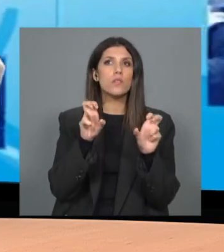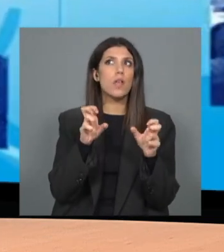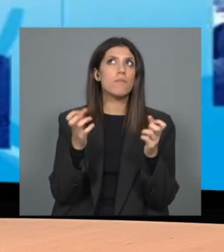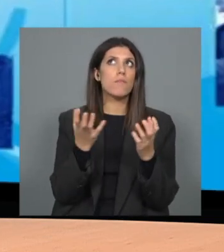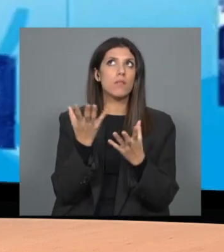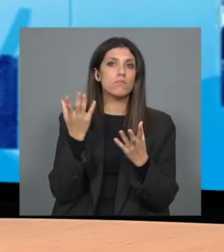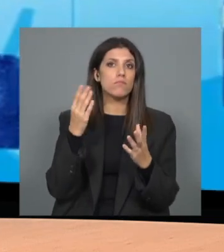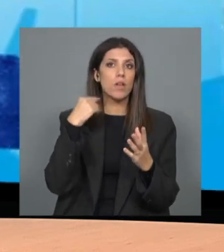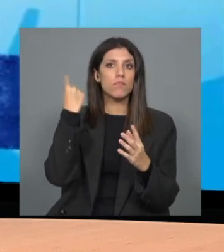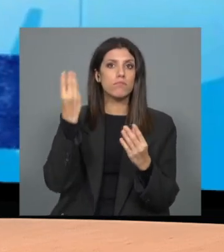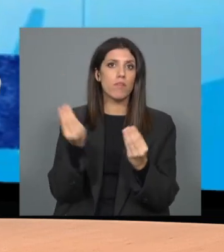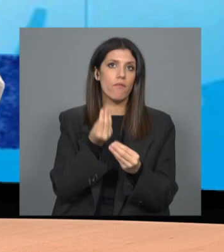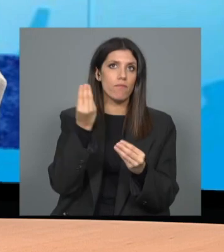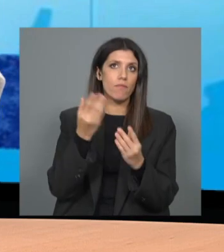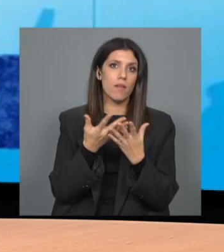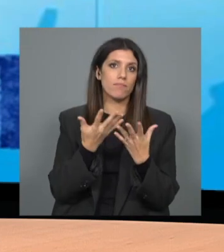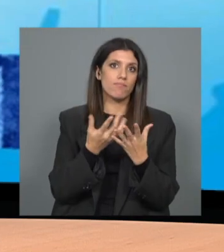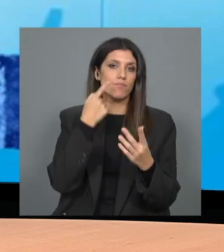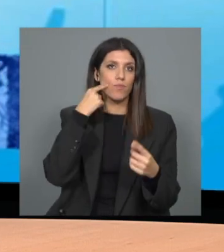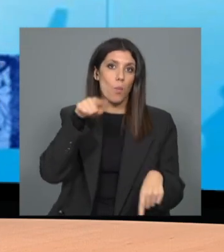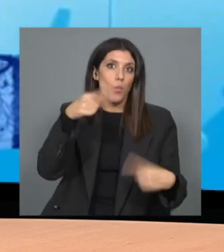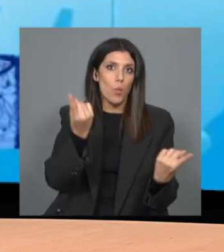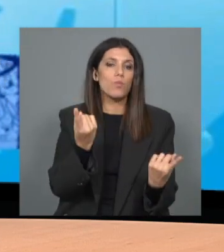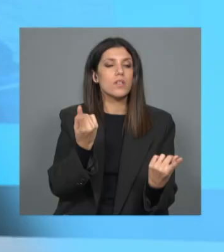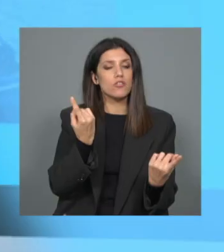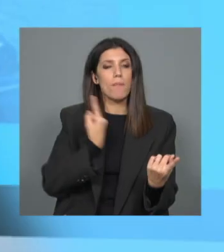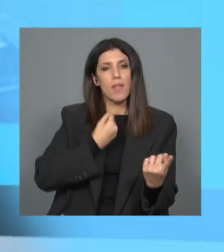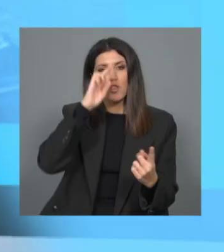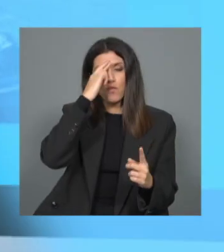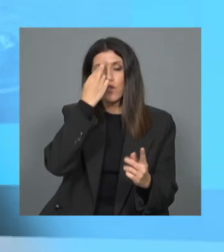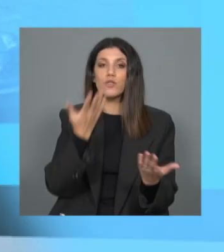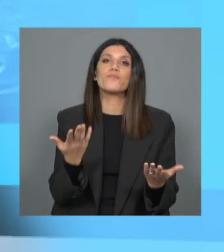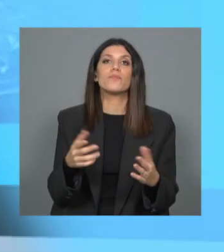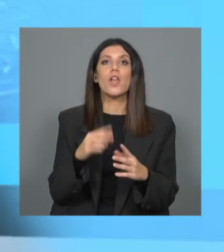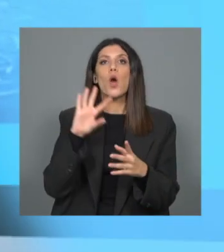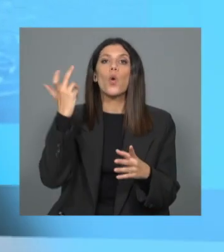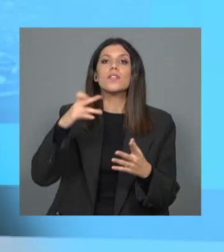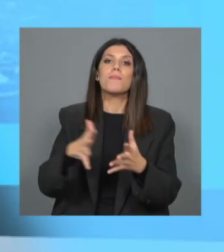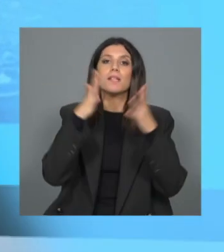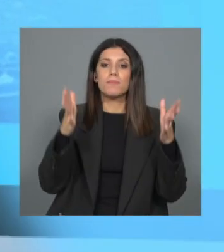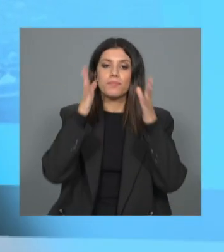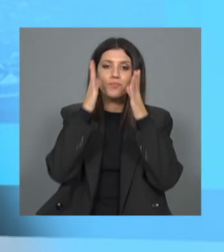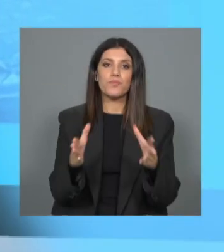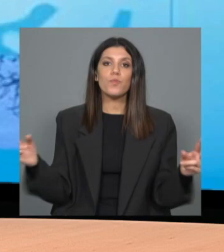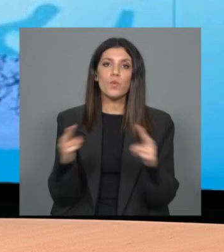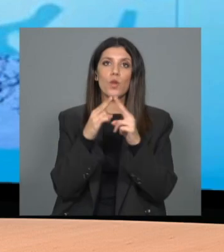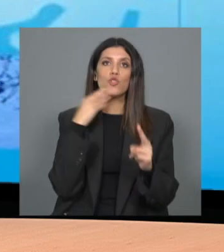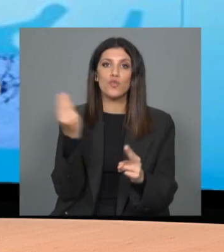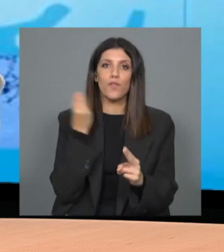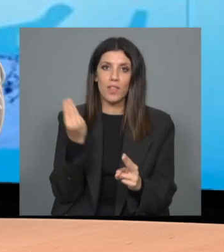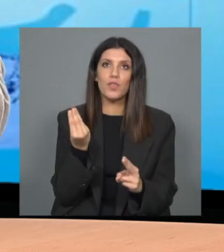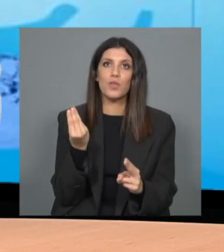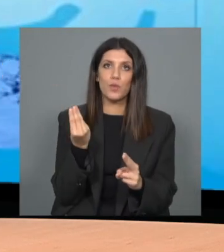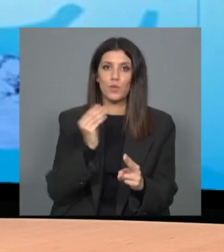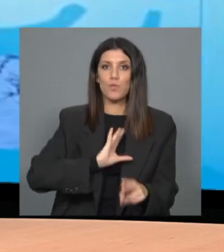que eu penso que são necessárias aperfeiçoar no próximo ano. O acontecimento central será a Jornada Mundial da Juventude. A Jornada Mundial da Juventude não é por ser cá. Sim. É por ser cá.